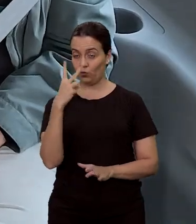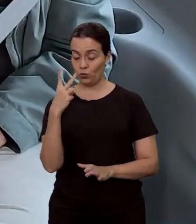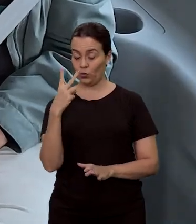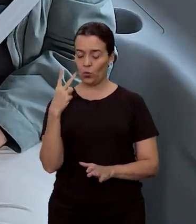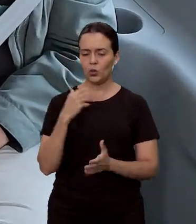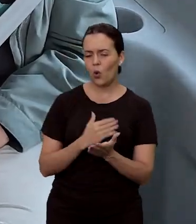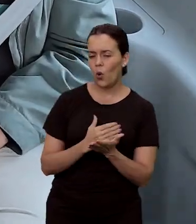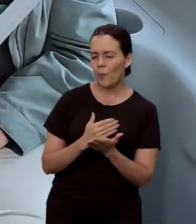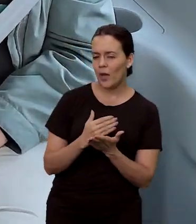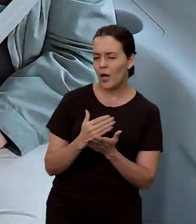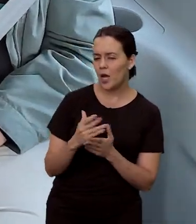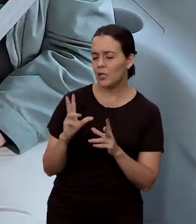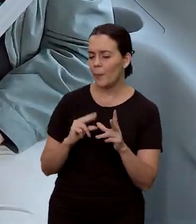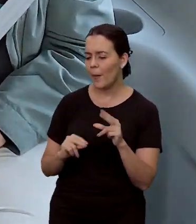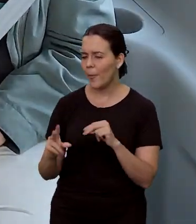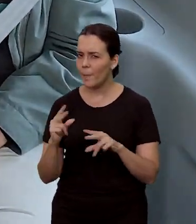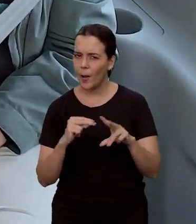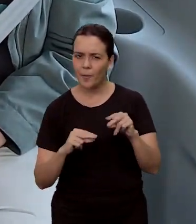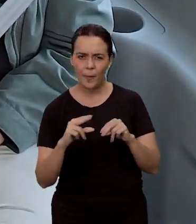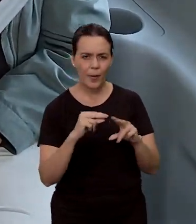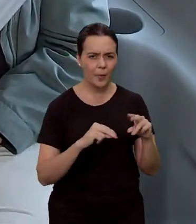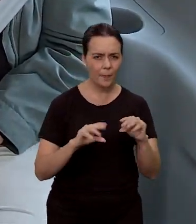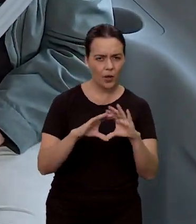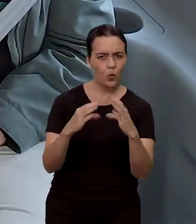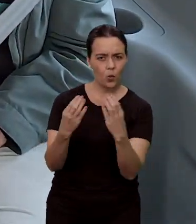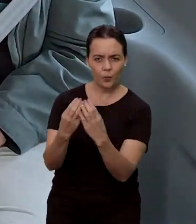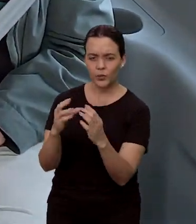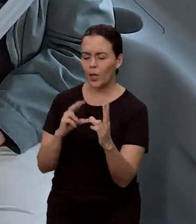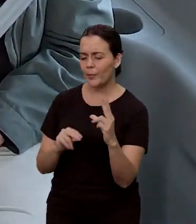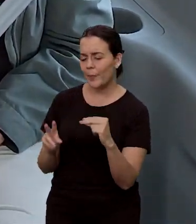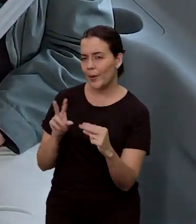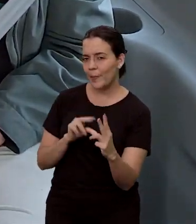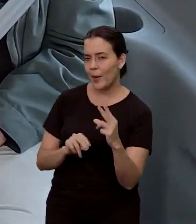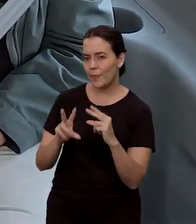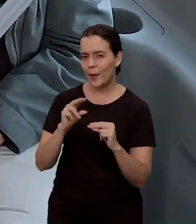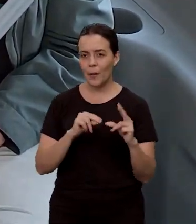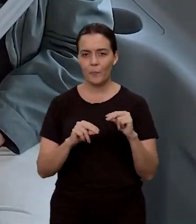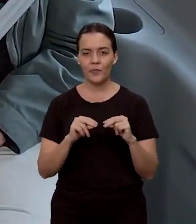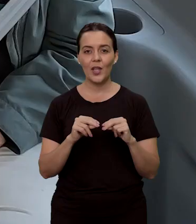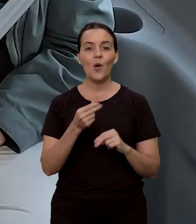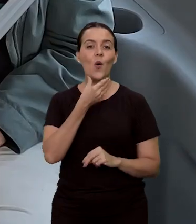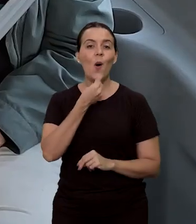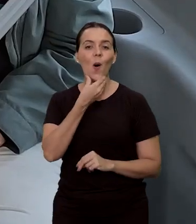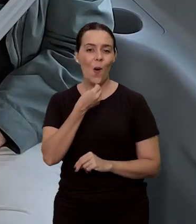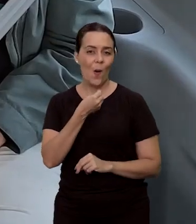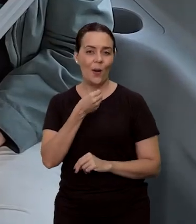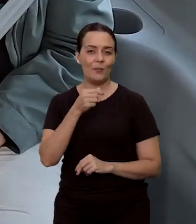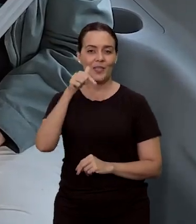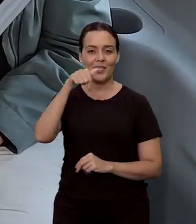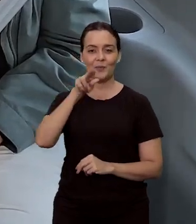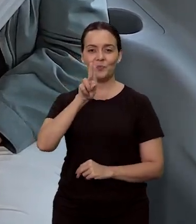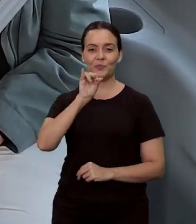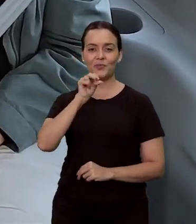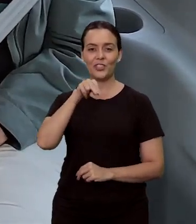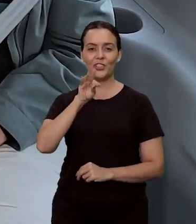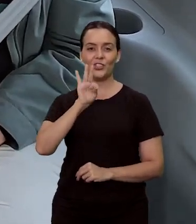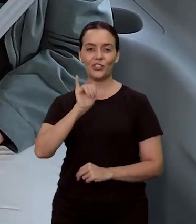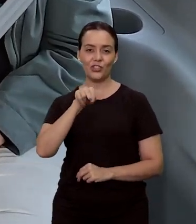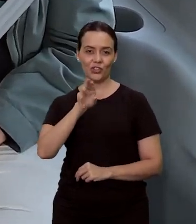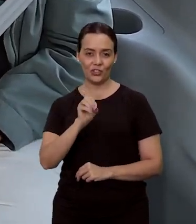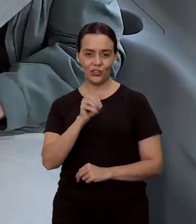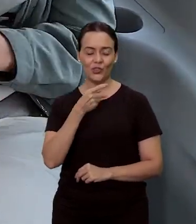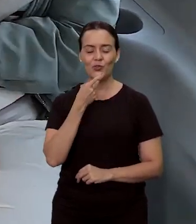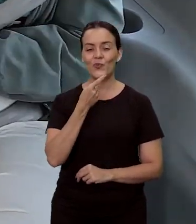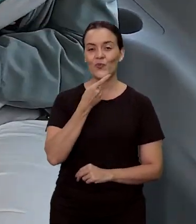vai para o território e começa a dialogar com as lideranças mais experientes, tem o Seu Quintino. O Seu Quintino sempre fala